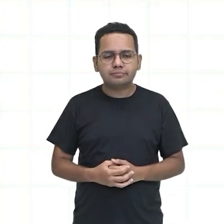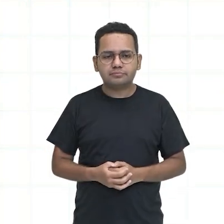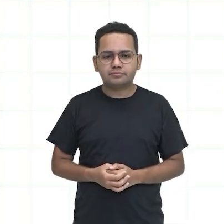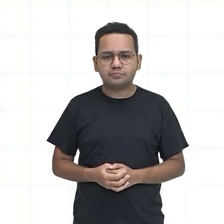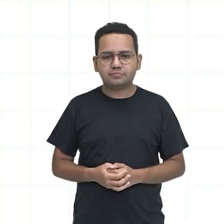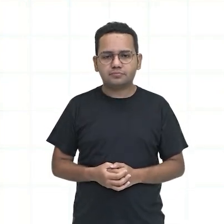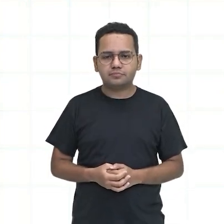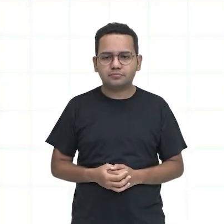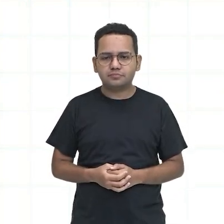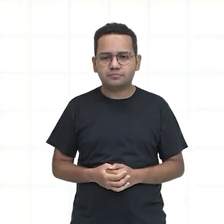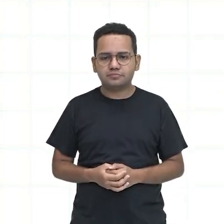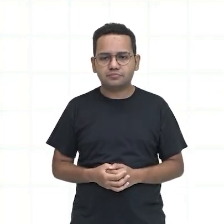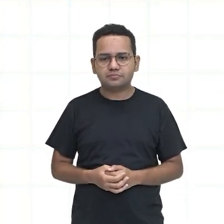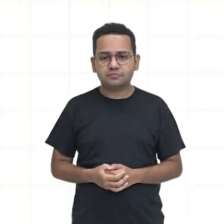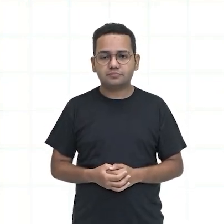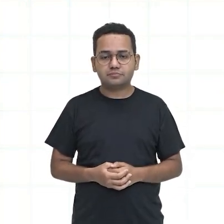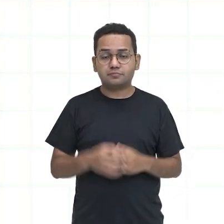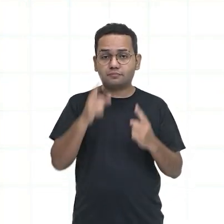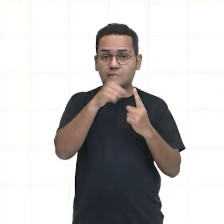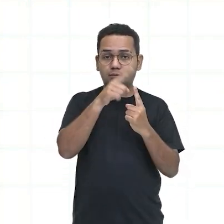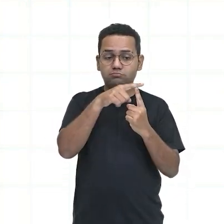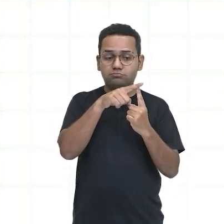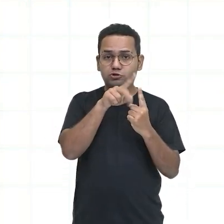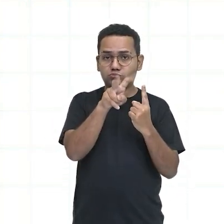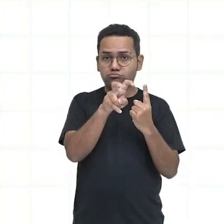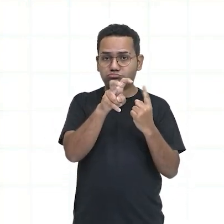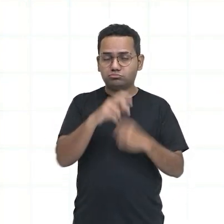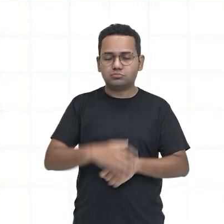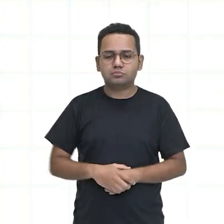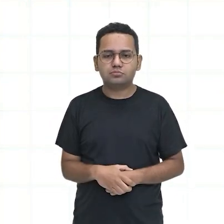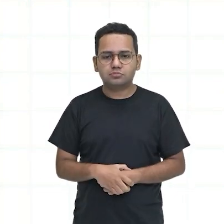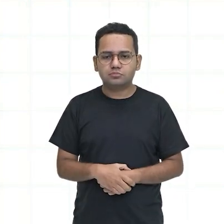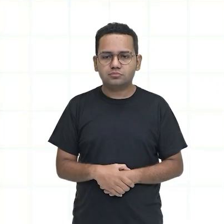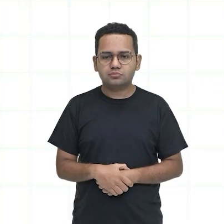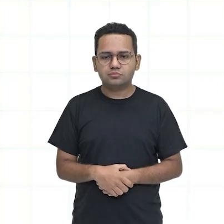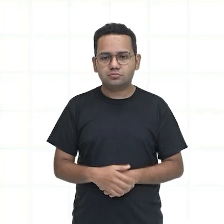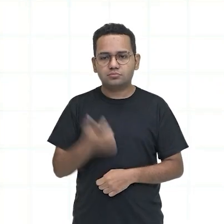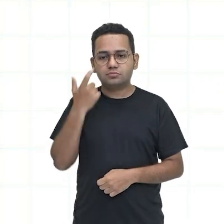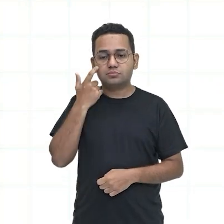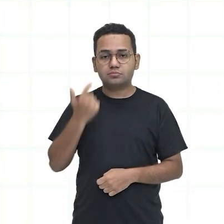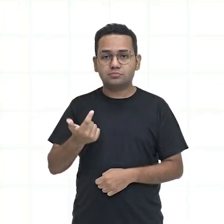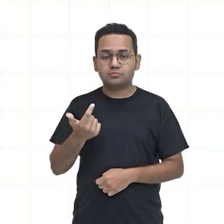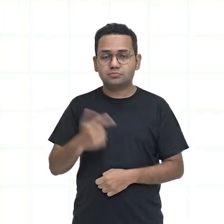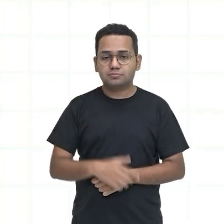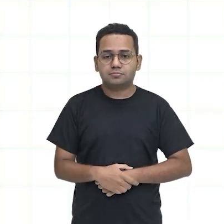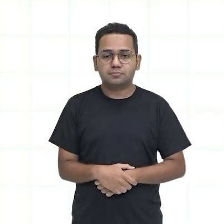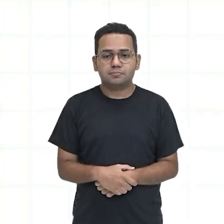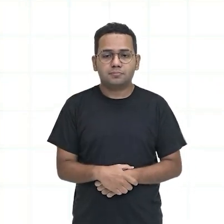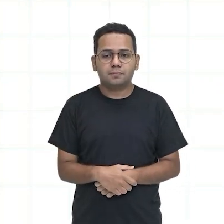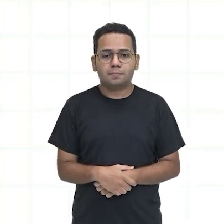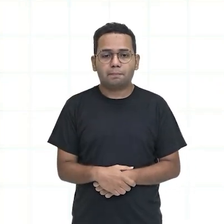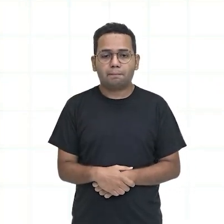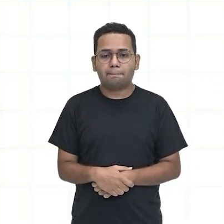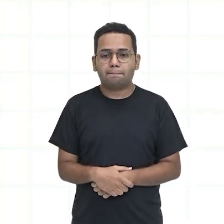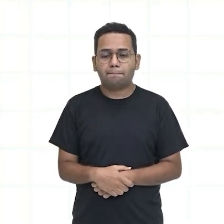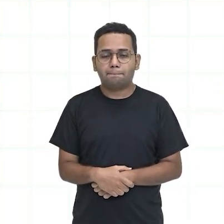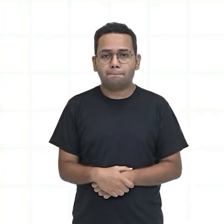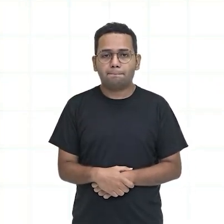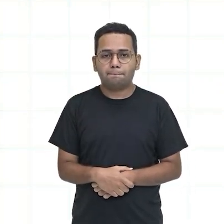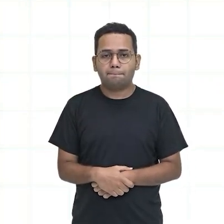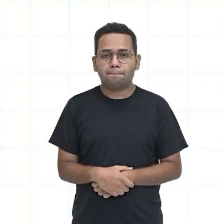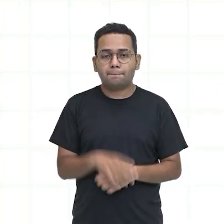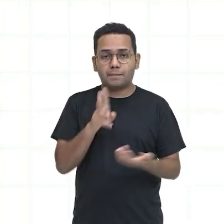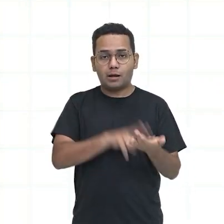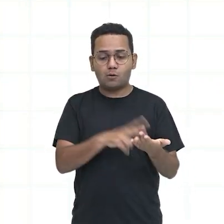simple future. Esse aí é condicional do tipo 1, tá? Olha só o exemplo. If I drop that glass, it will break. Se